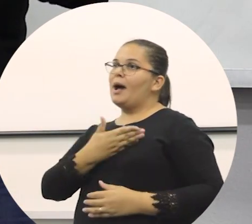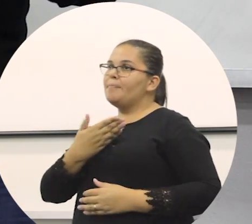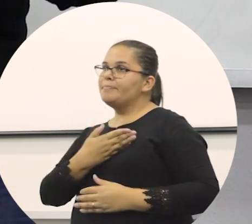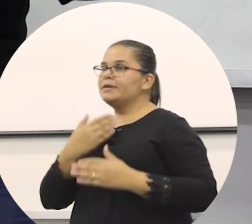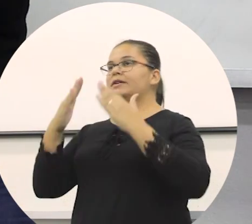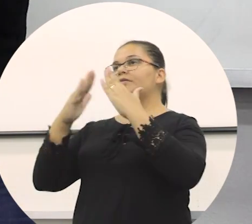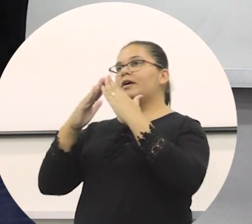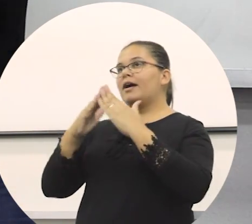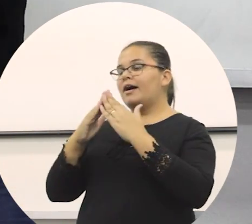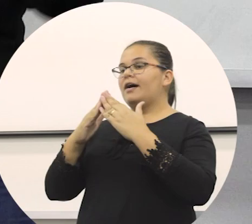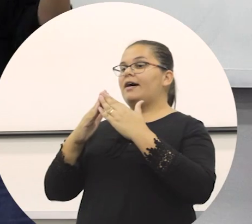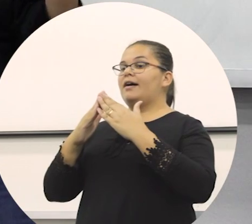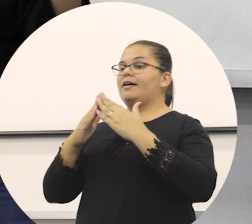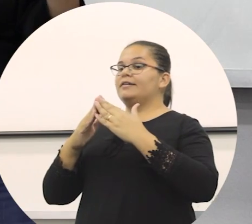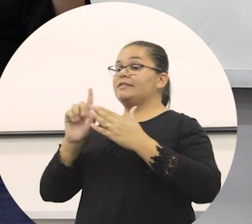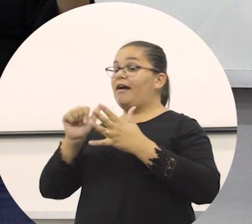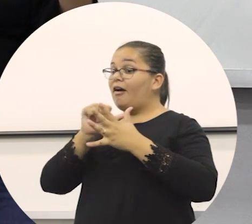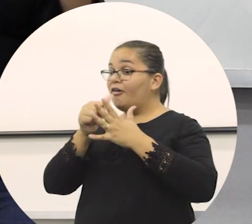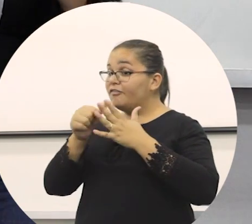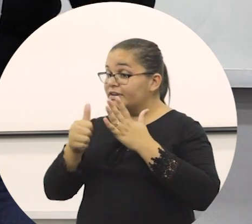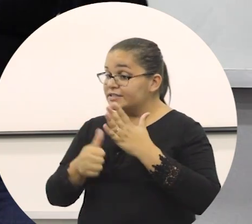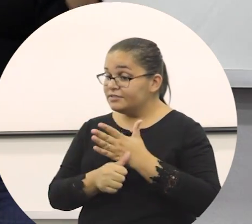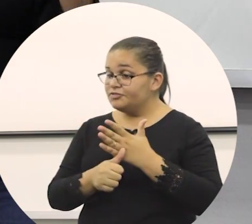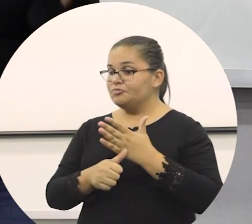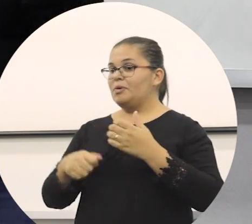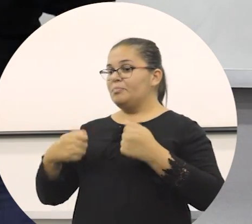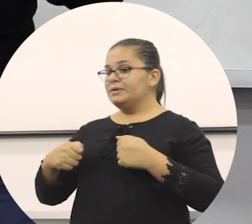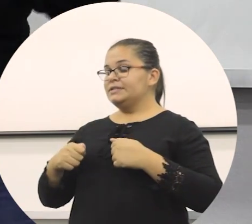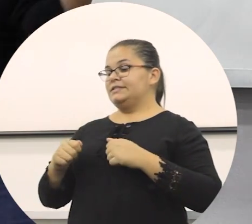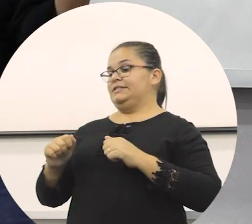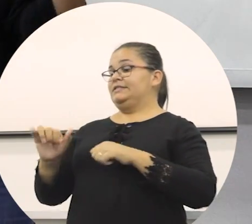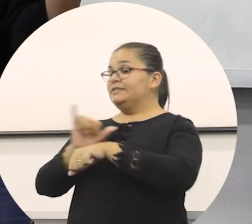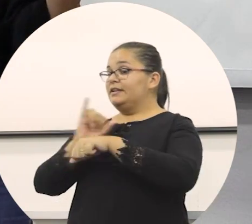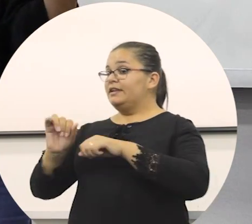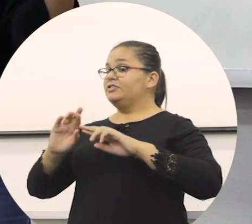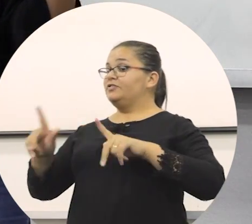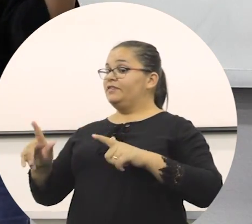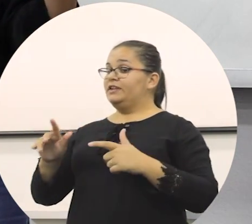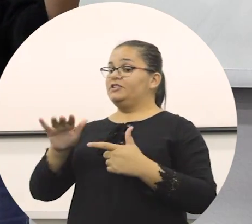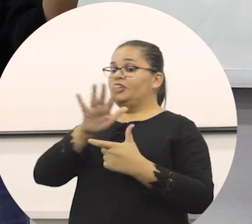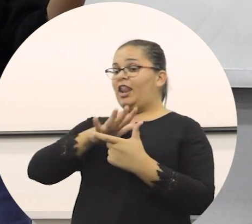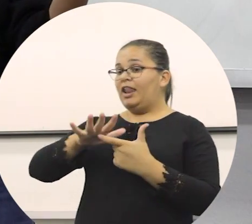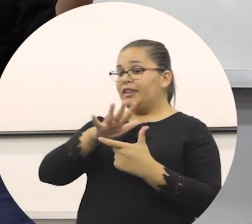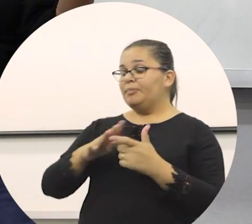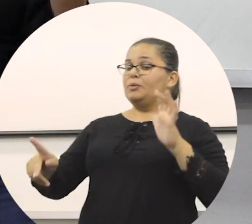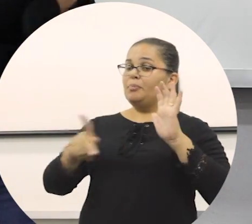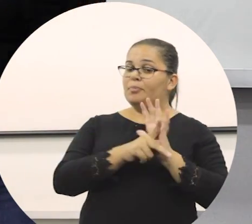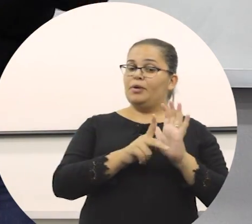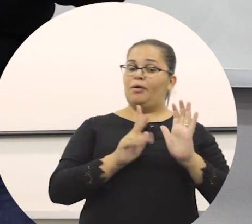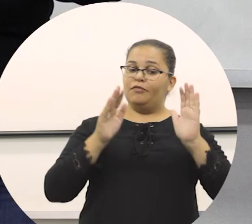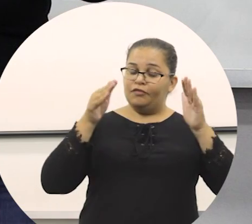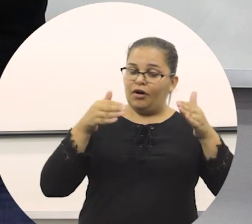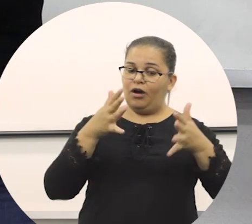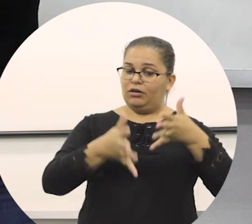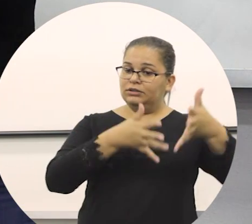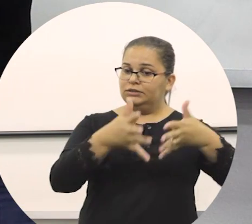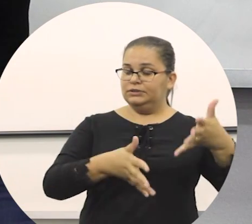faz casa, então que o letramento deveria ser diferente. Pensar na questão desse letramento em língua de sinais. Então,